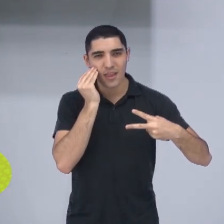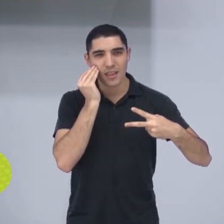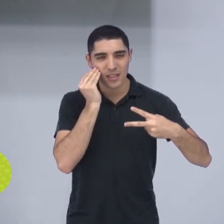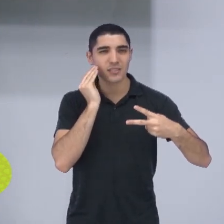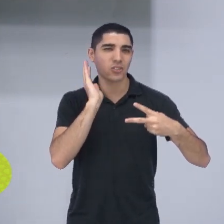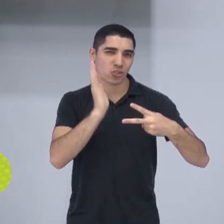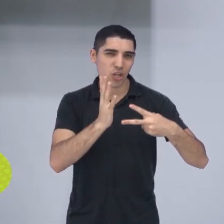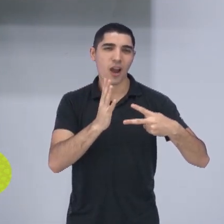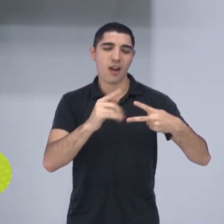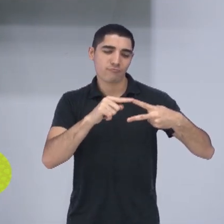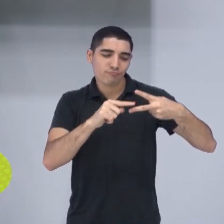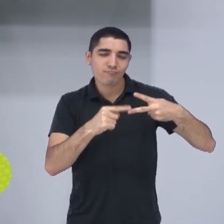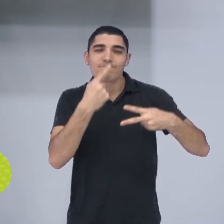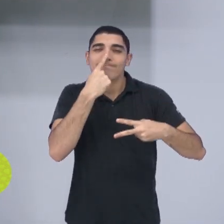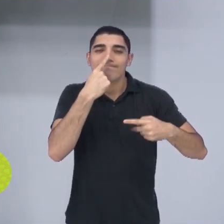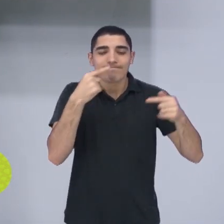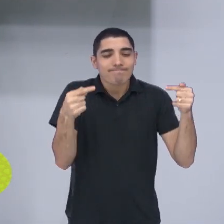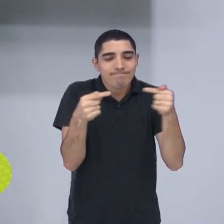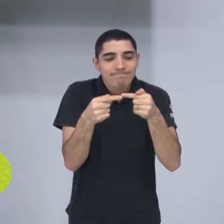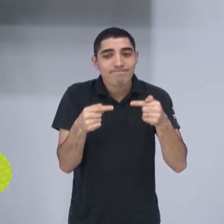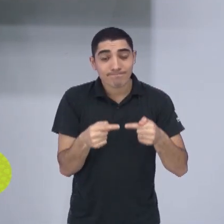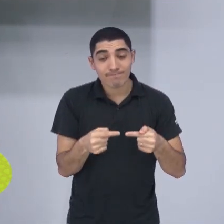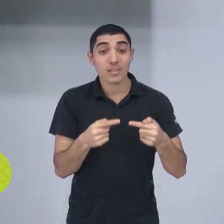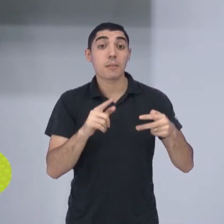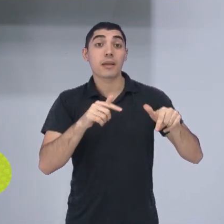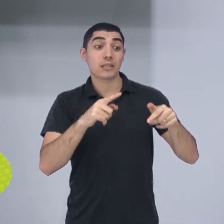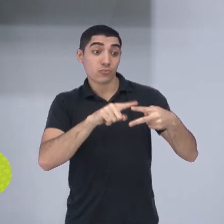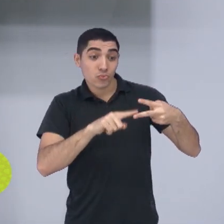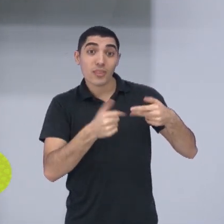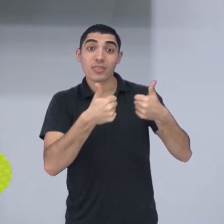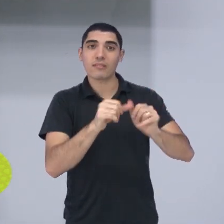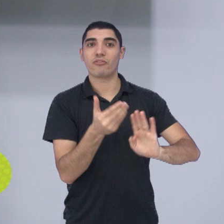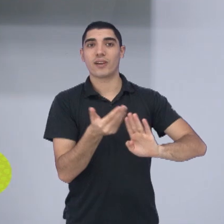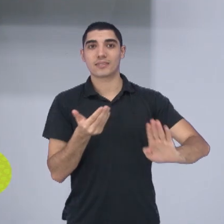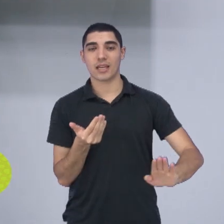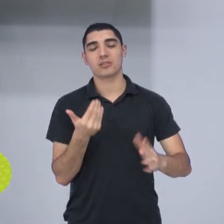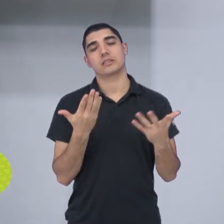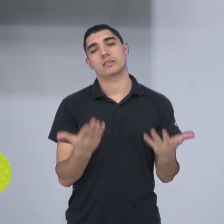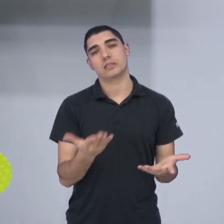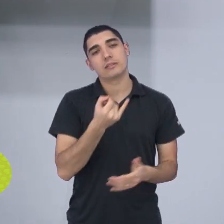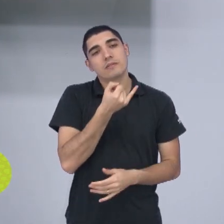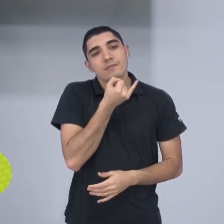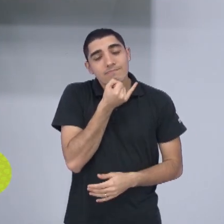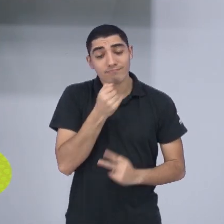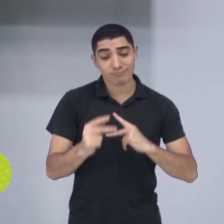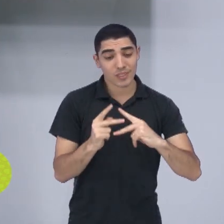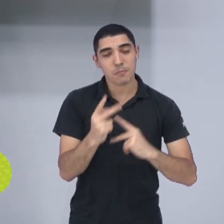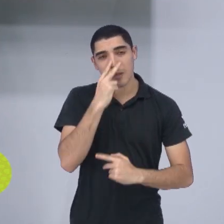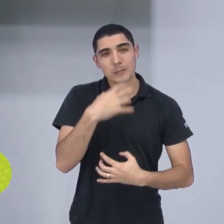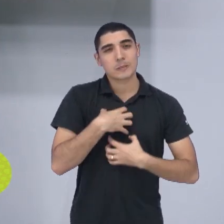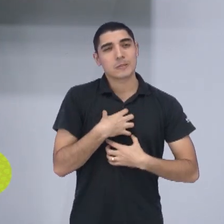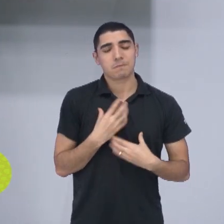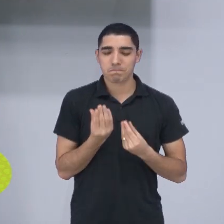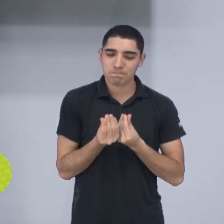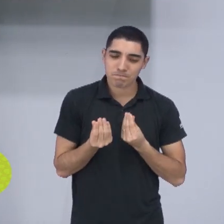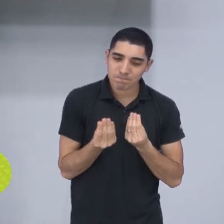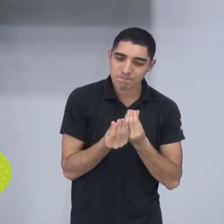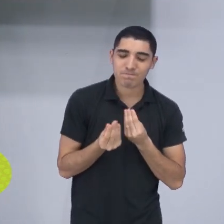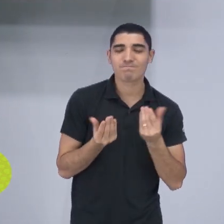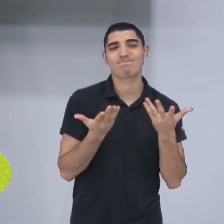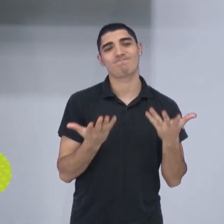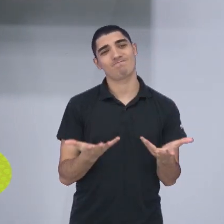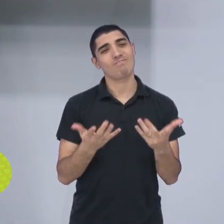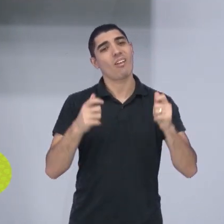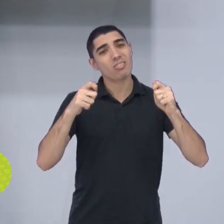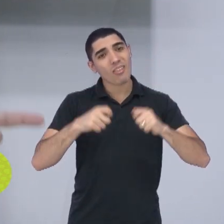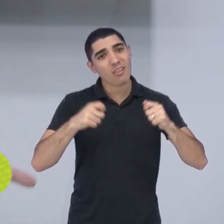entrosamento juntos, né, já jogam juntos, então infelizmente para o São José fica esse gostinho aí de frustração, poderia ter sido